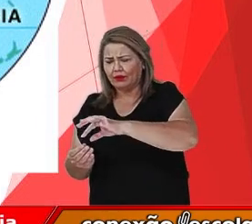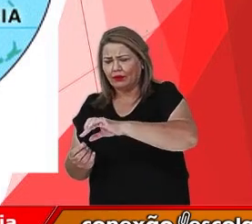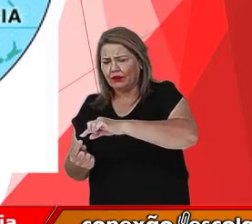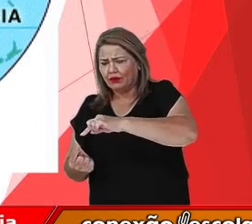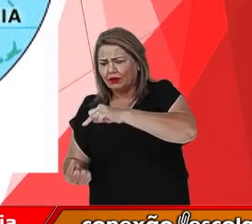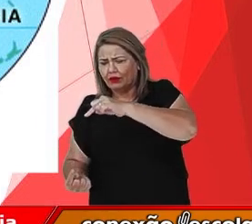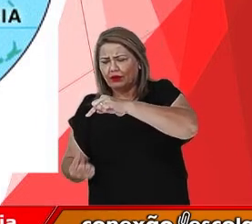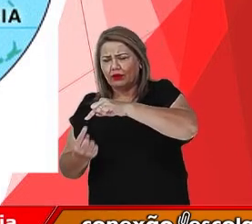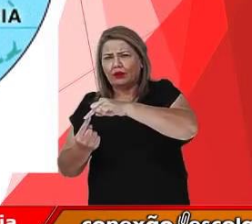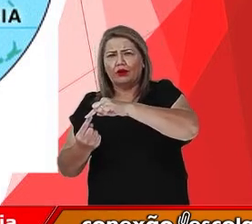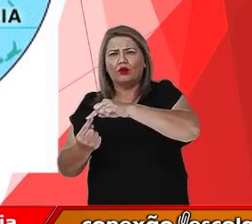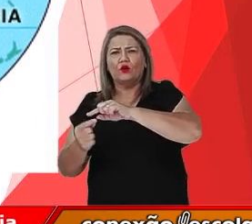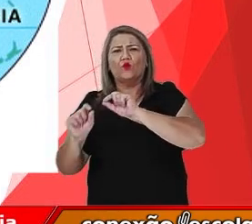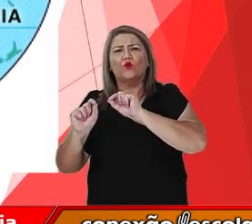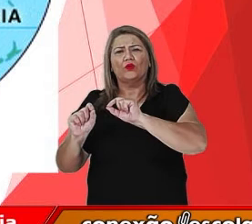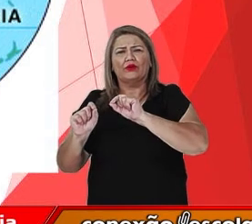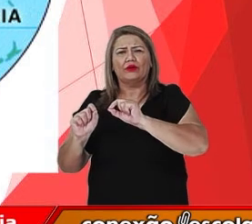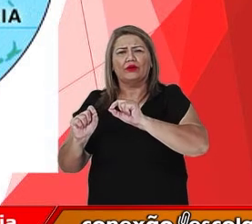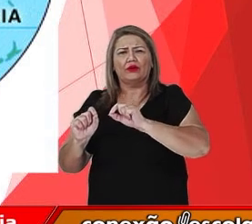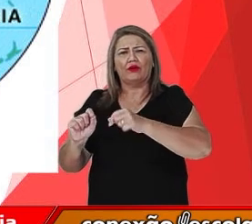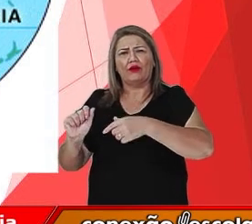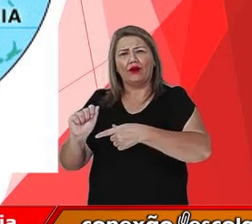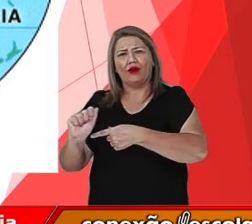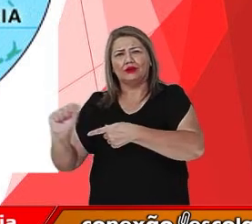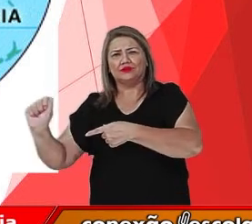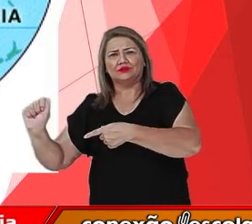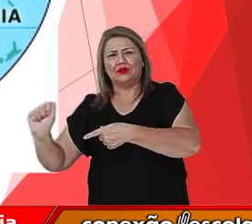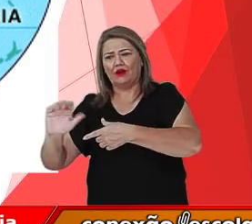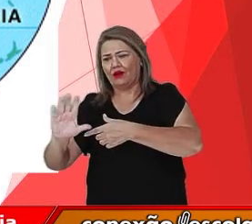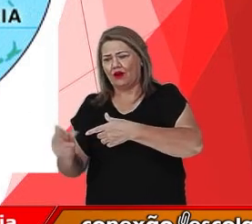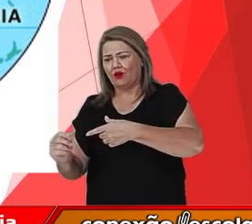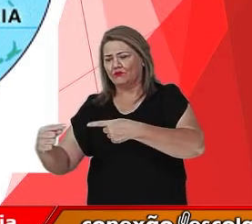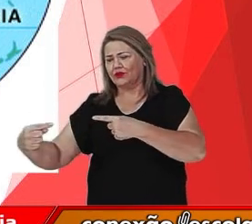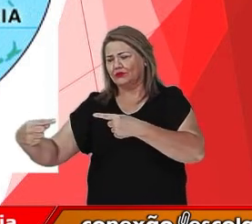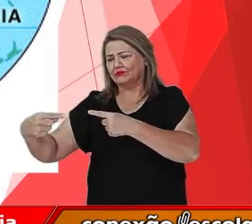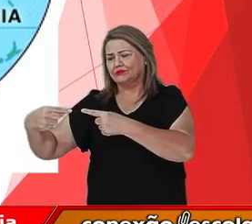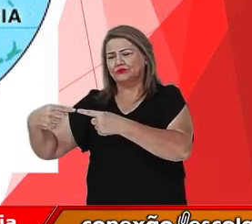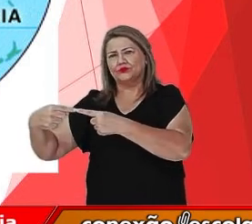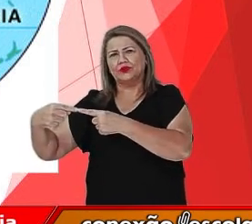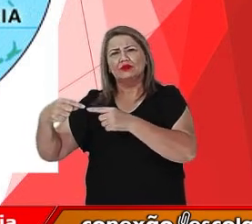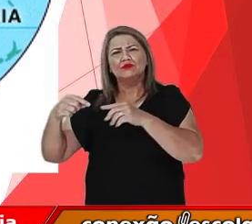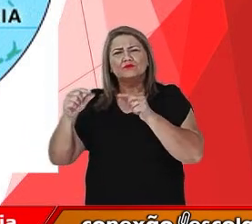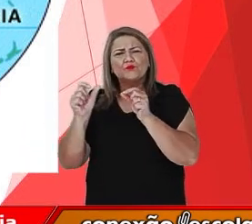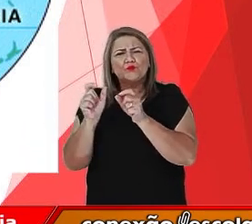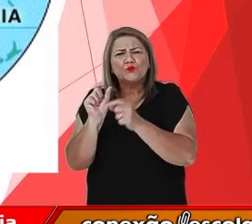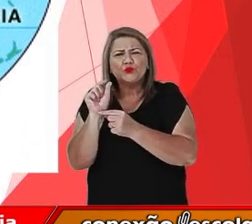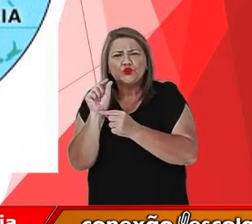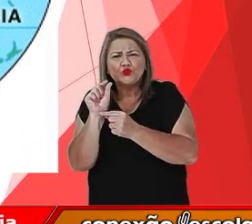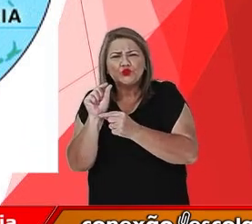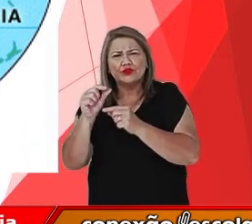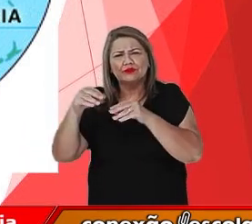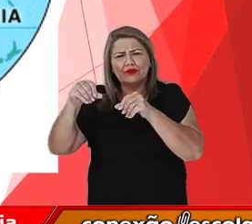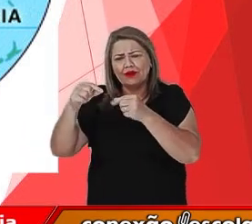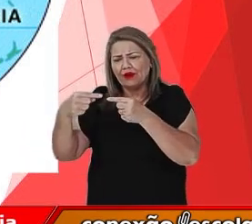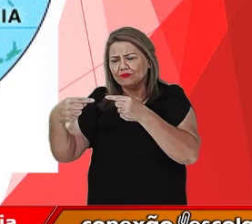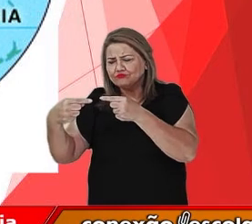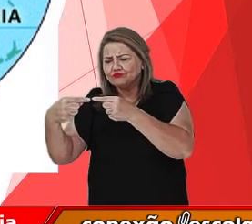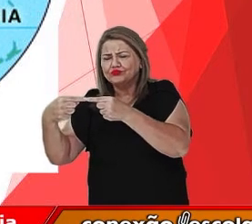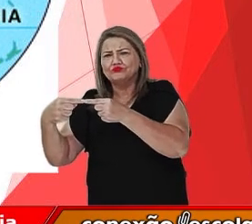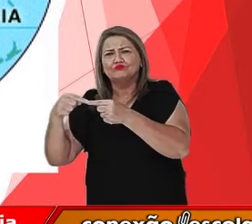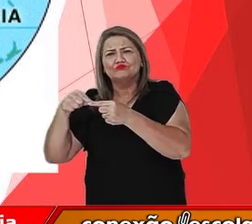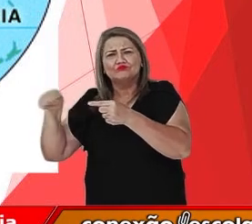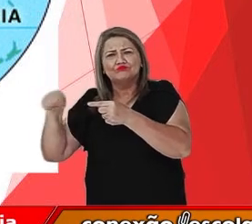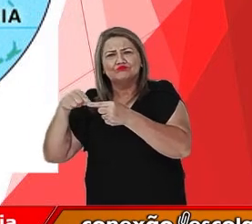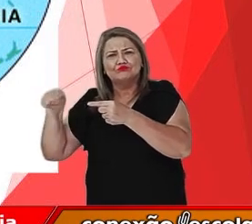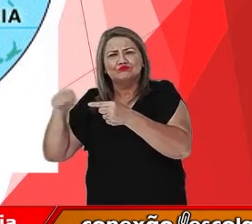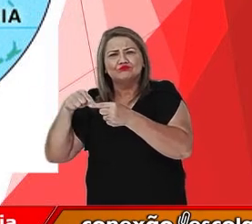continente africano com o continente asiático. Essa estreita faixa de terra que faz essa ligação é onde nós temos